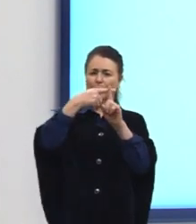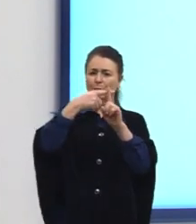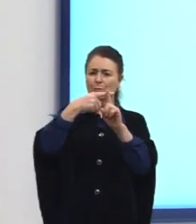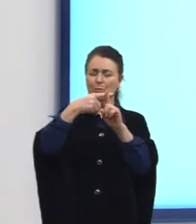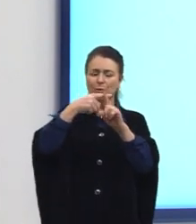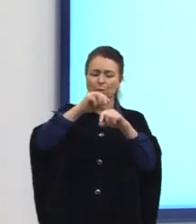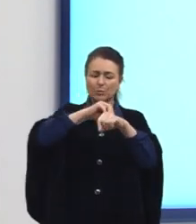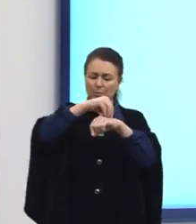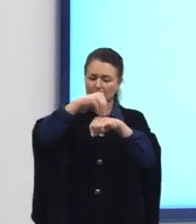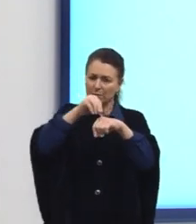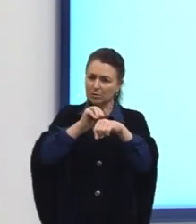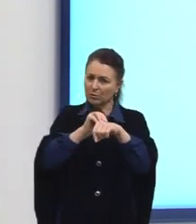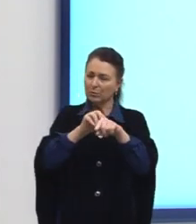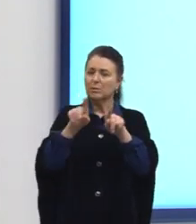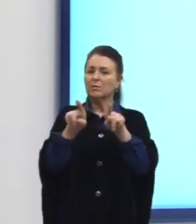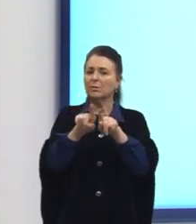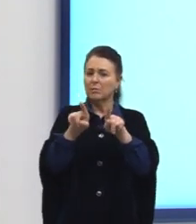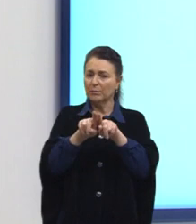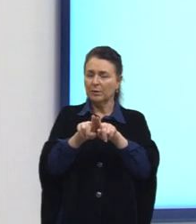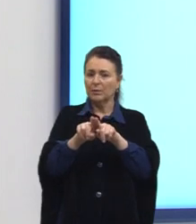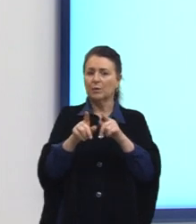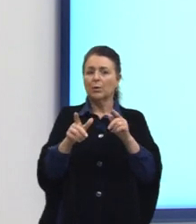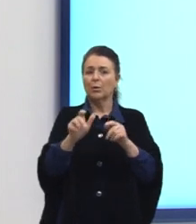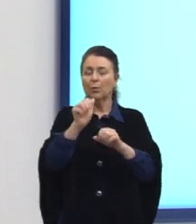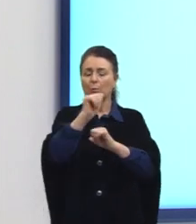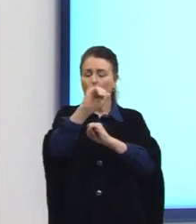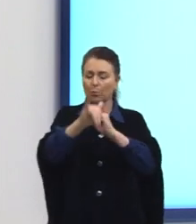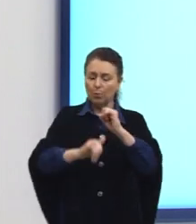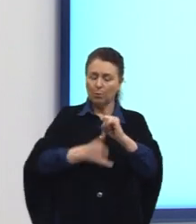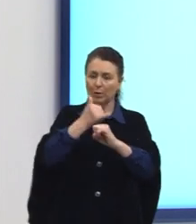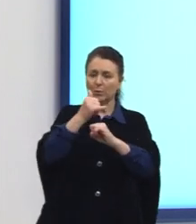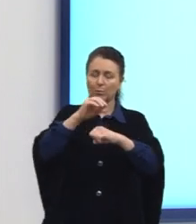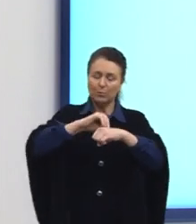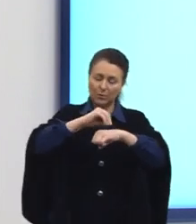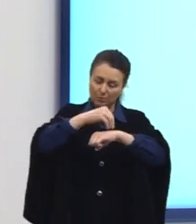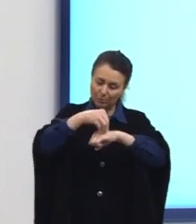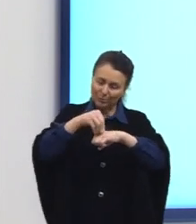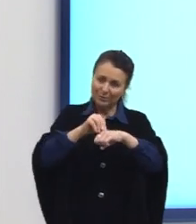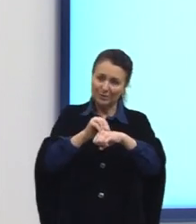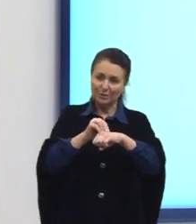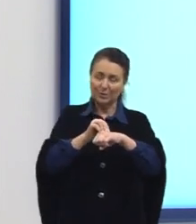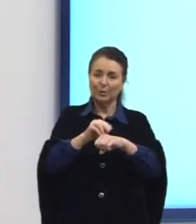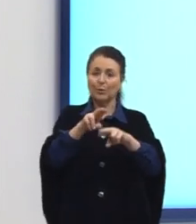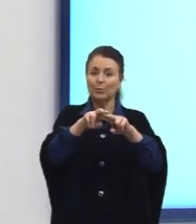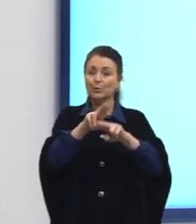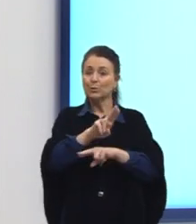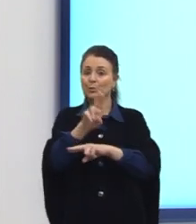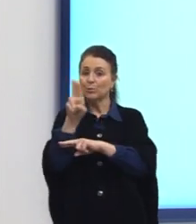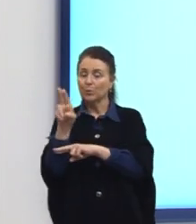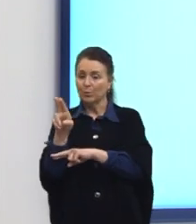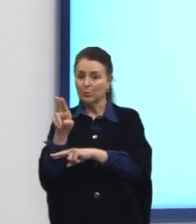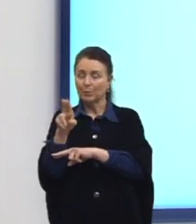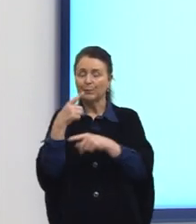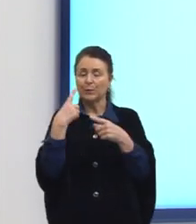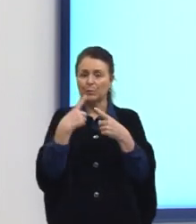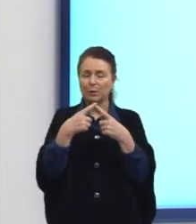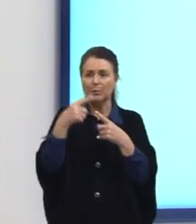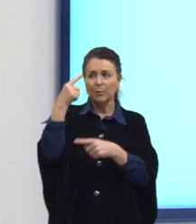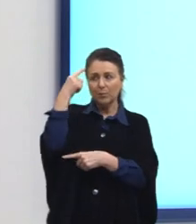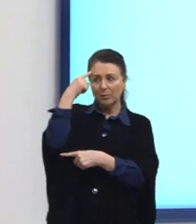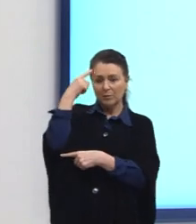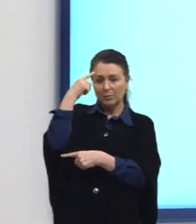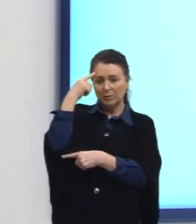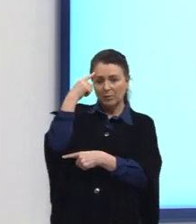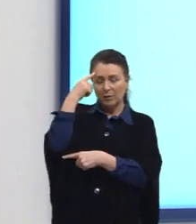elementares até mesmo o átomo e as moléculas e elas são chamadas assim né porque normalmente pensamos